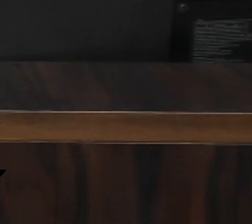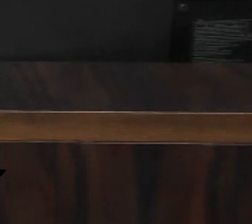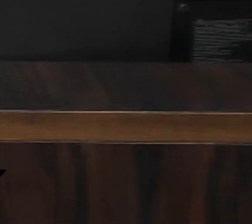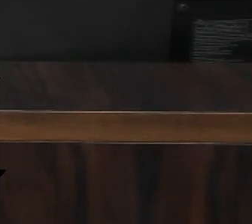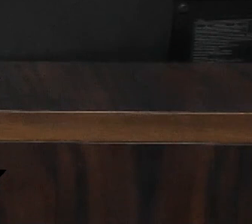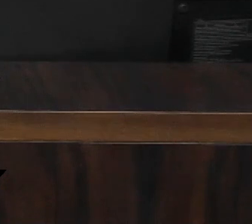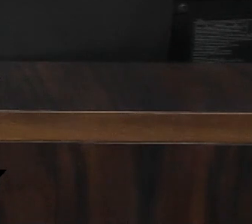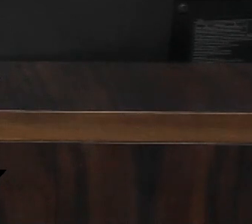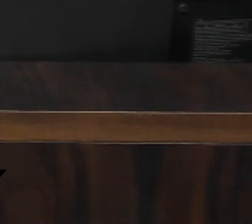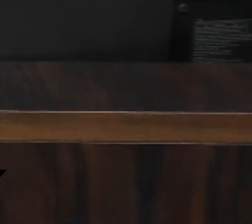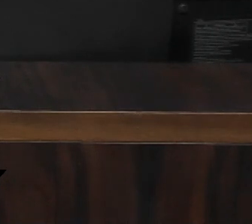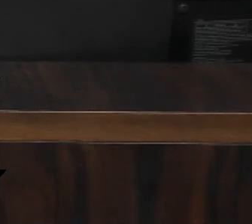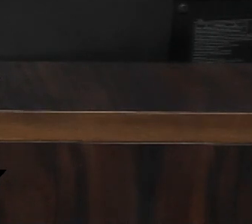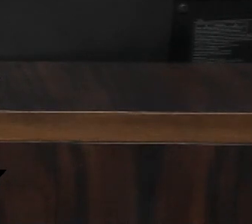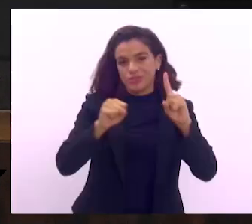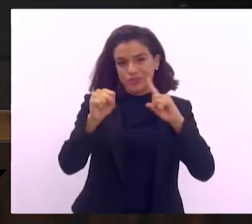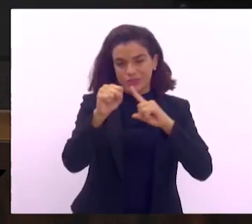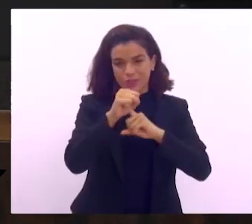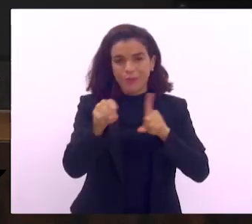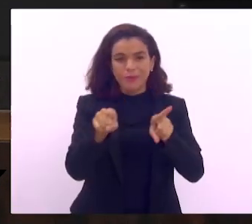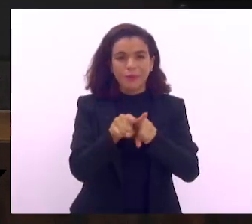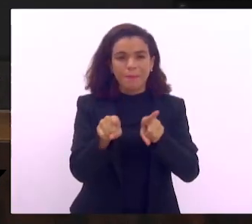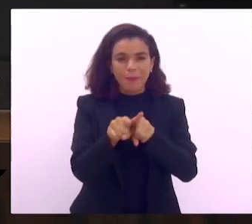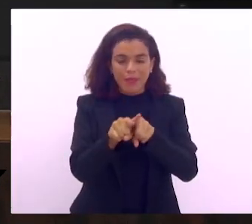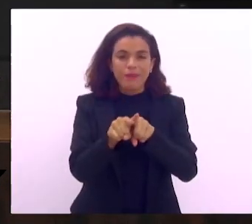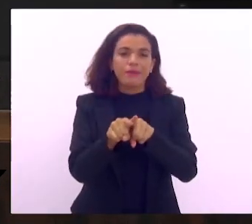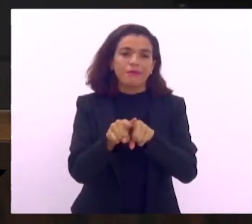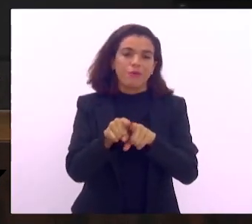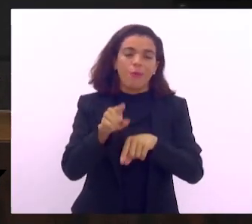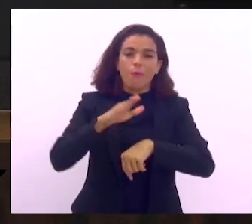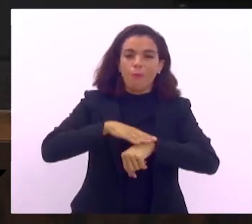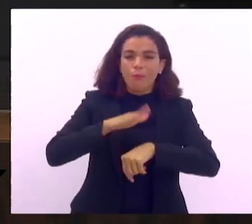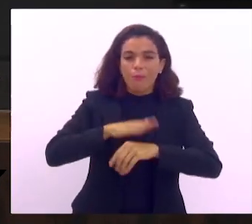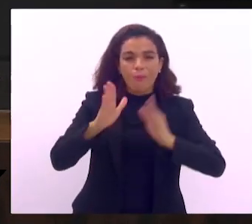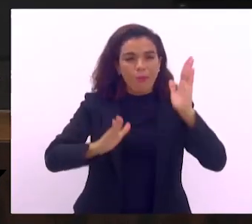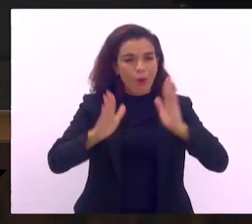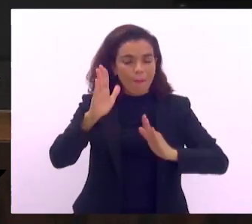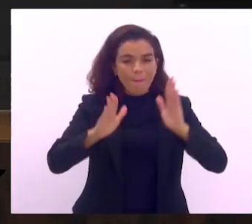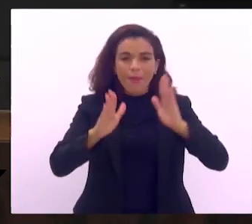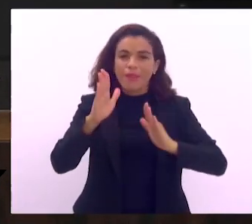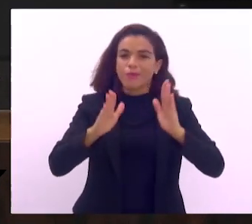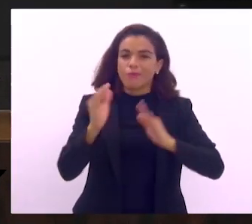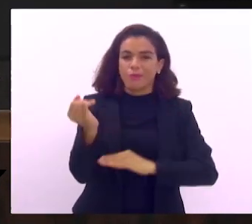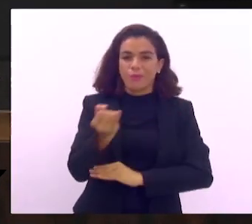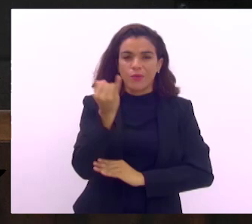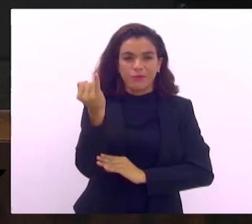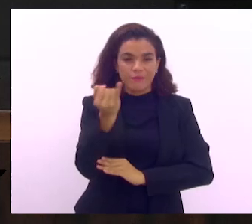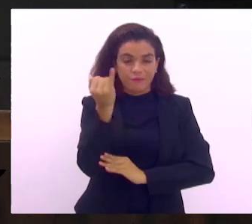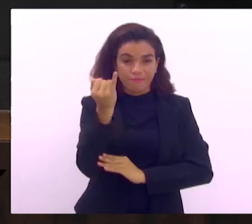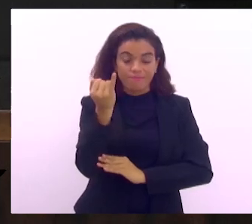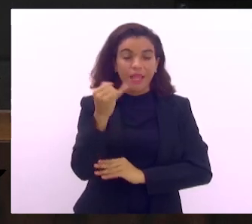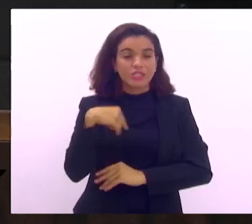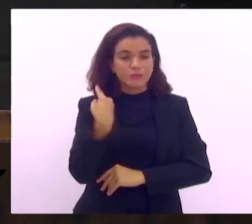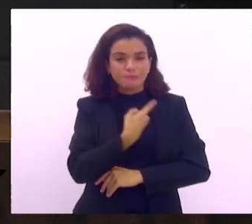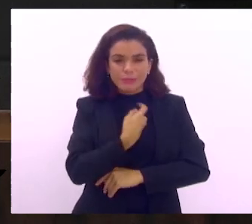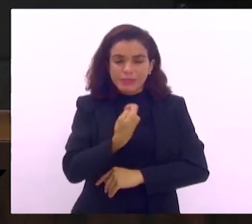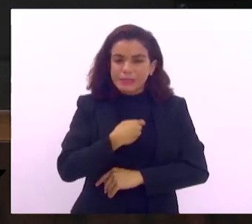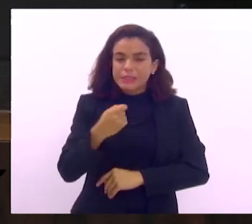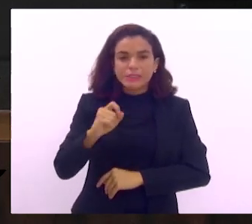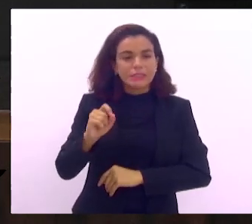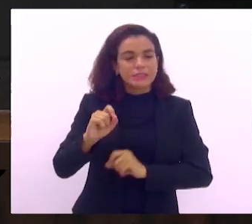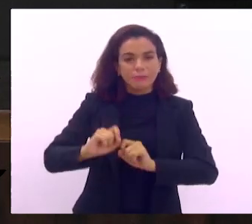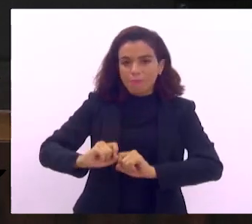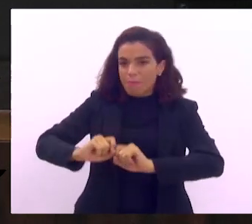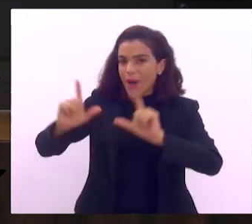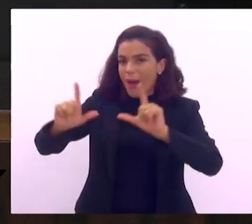socialmente para o nosso estado, um estado que atravessa um momento muito difícil de violência, e a gente precisa reativar todos os